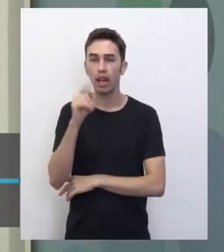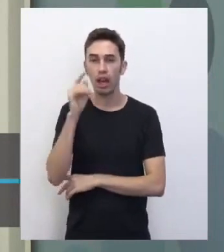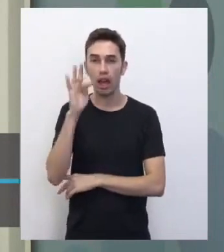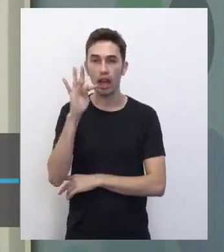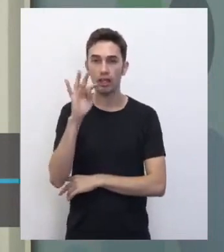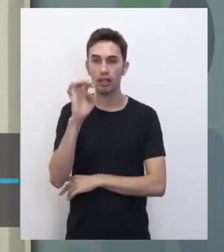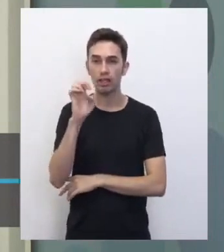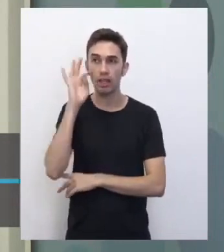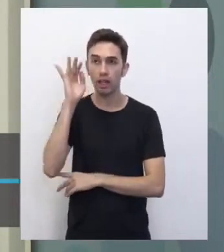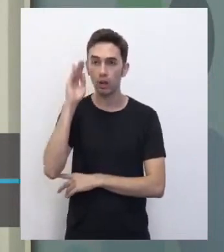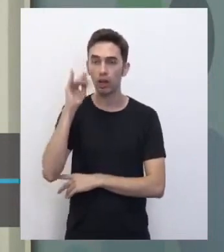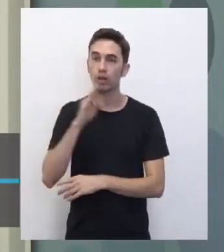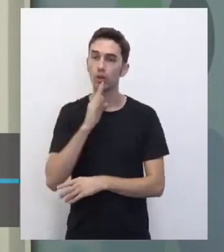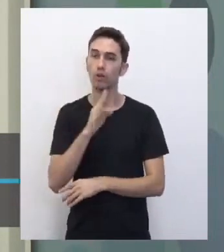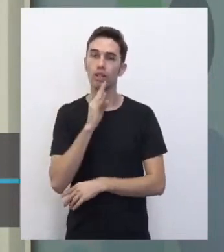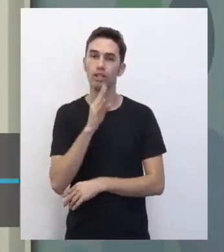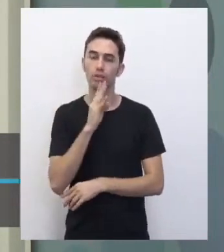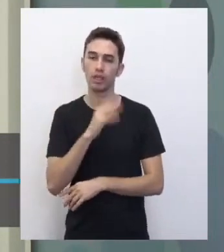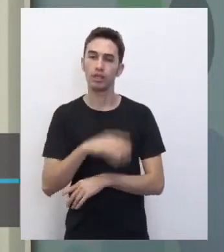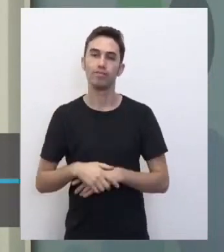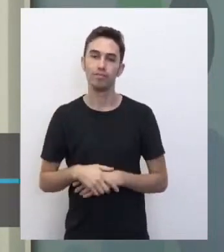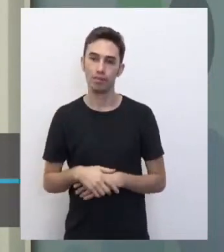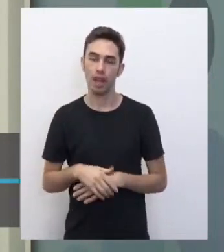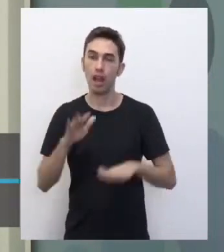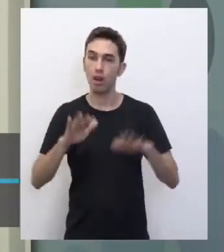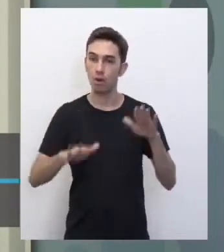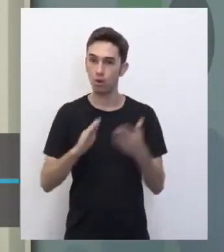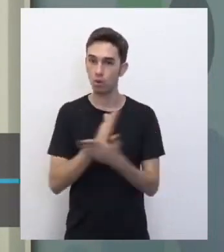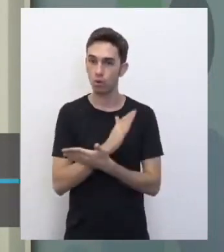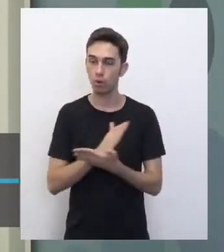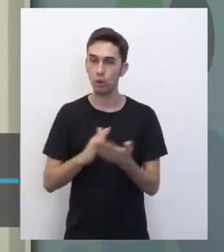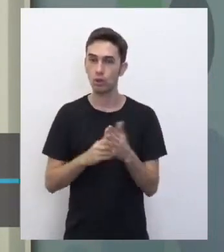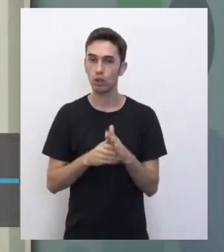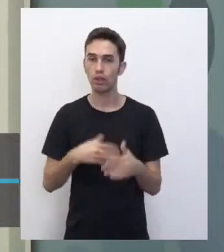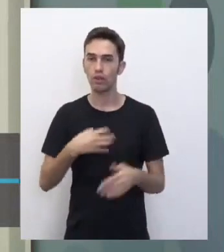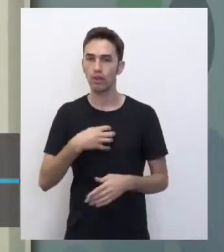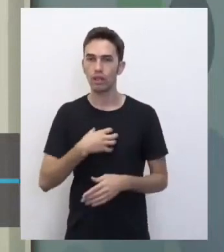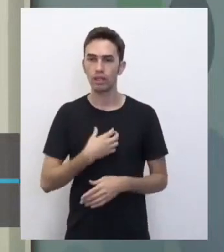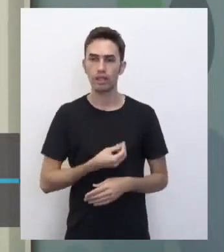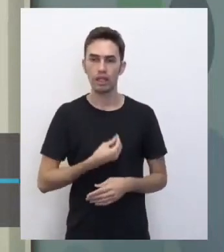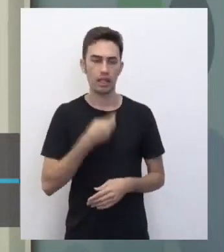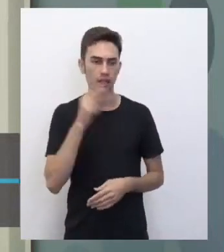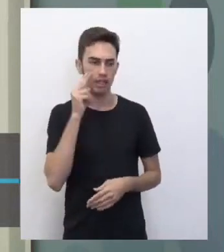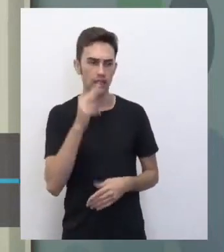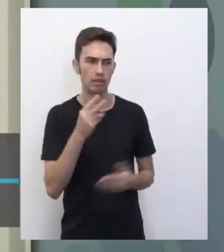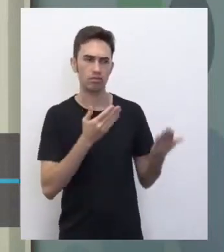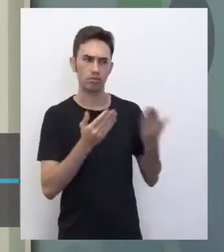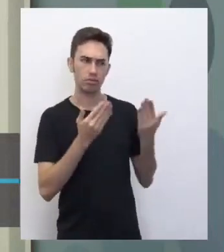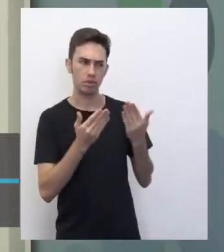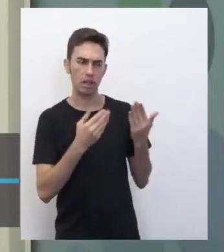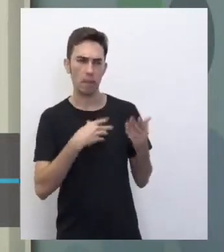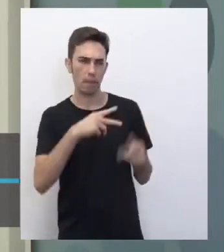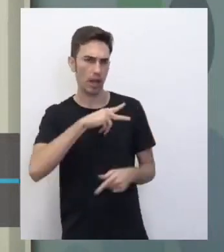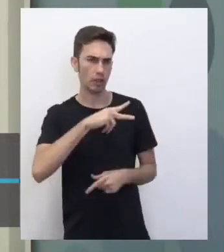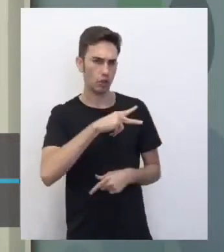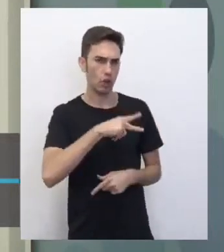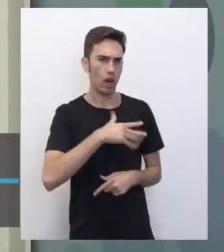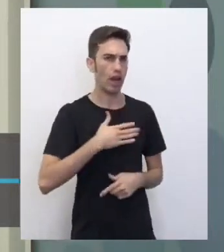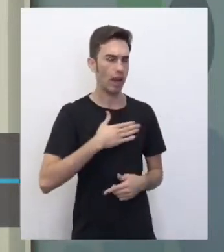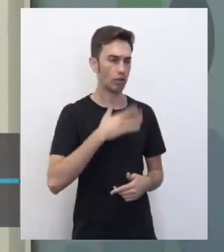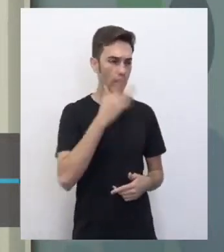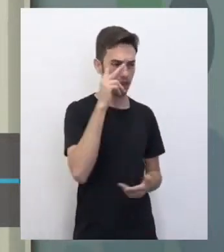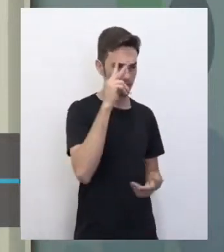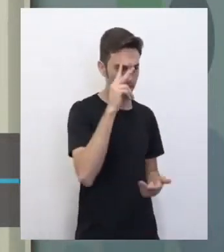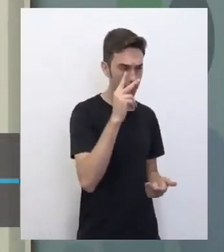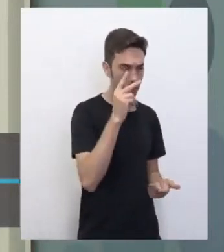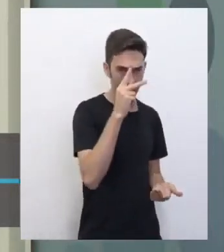conhecimento. Existem aqueles que vivem uma percepção subjetivista, ou seja, a verdade ela é particular. Eu tenho a minha verdade,